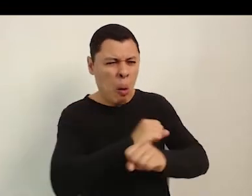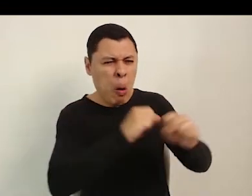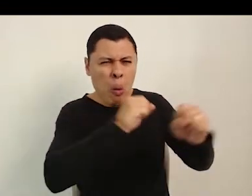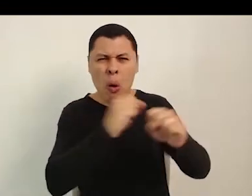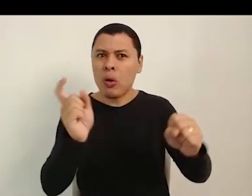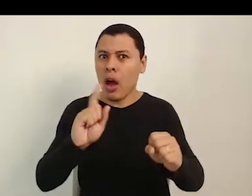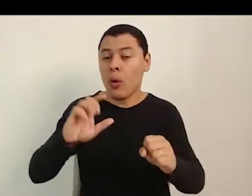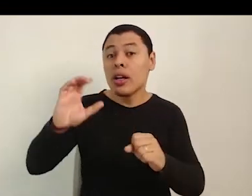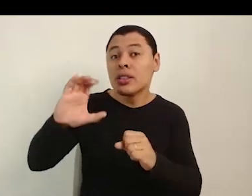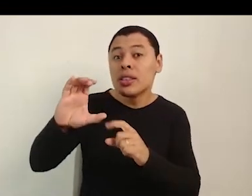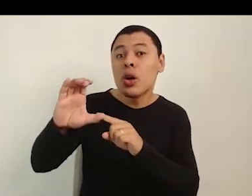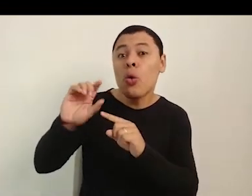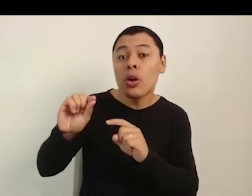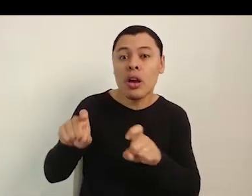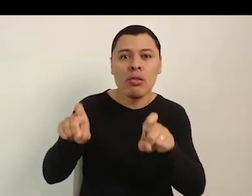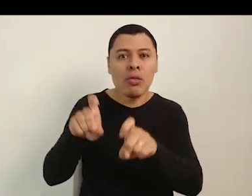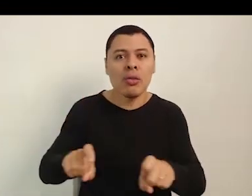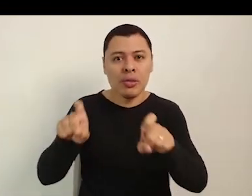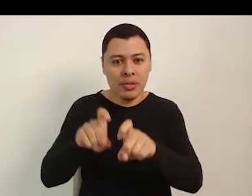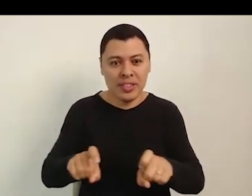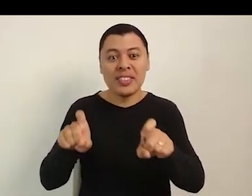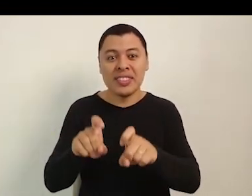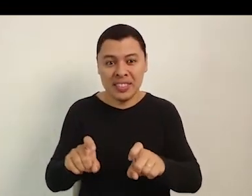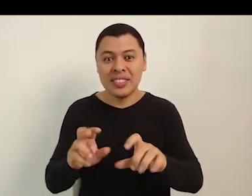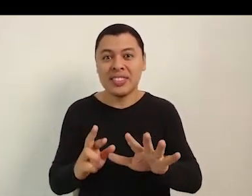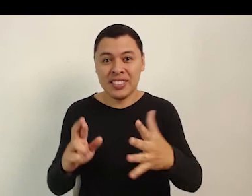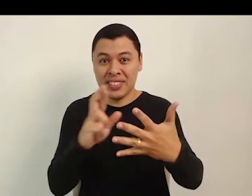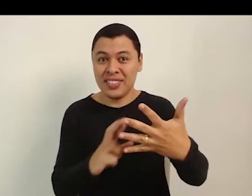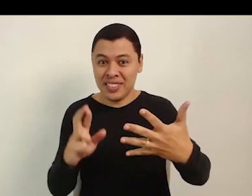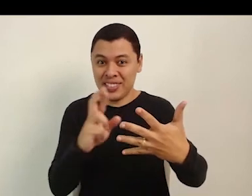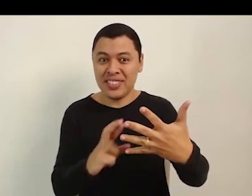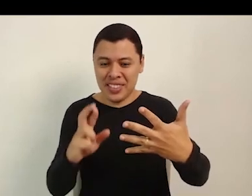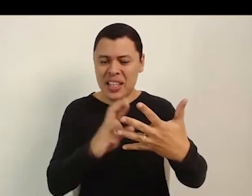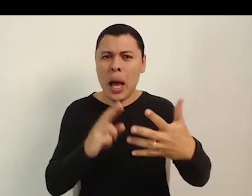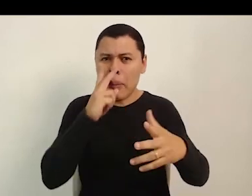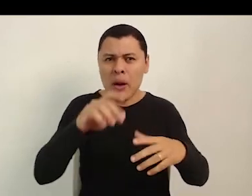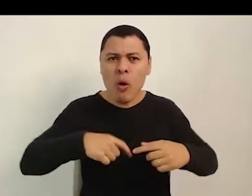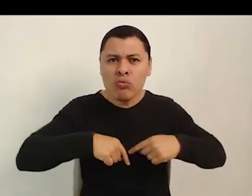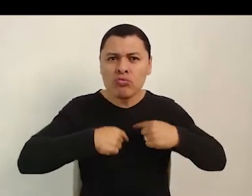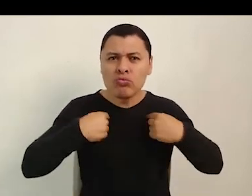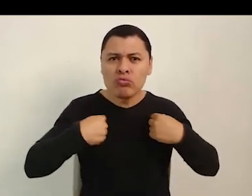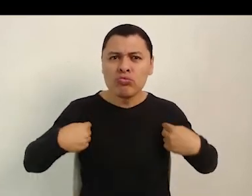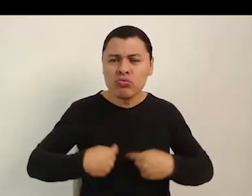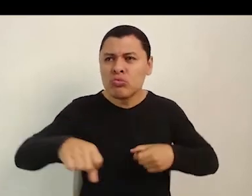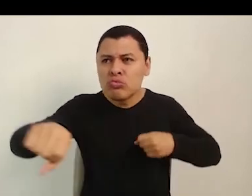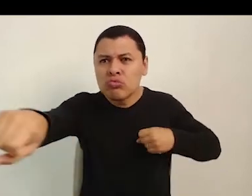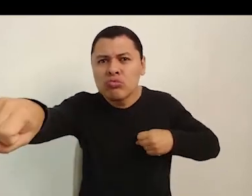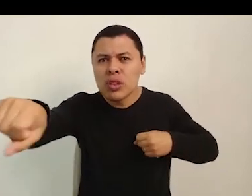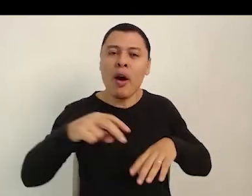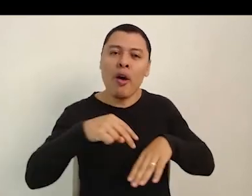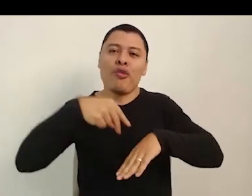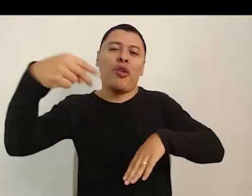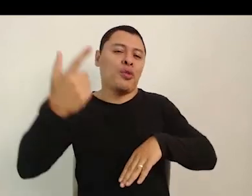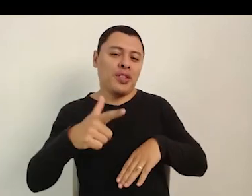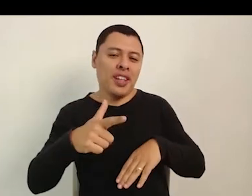Ele é cientista da computação, como se fosse um super-herói dos computadores, só que não voa. Em vez de capa,